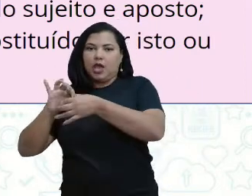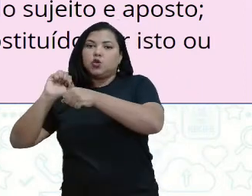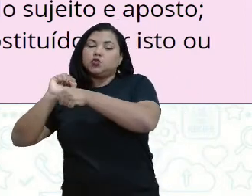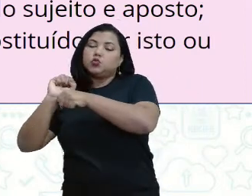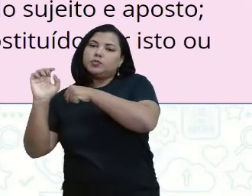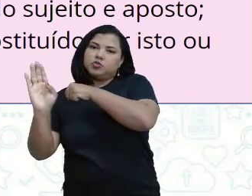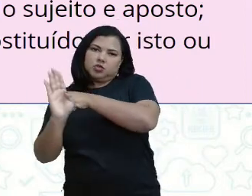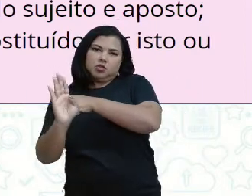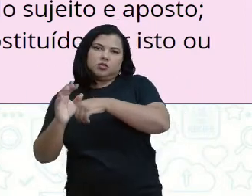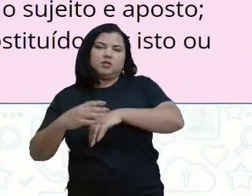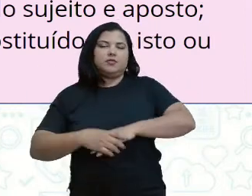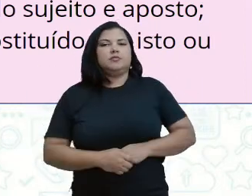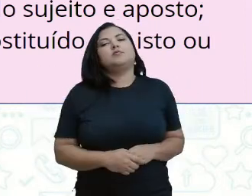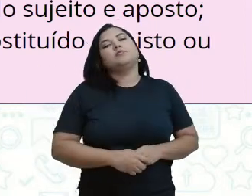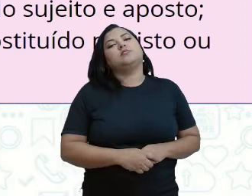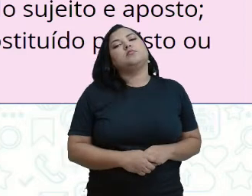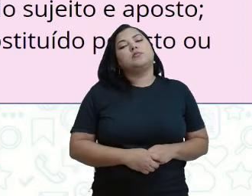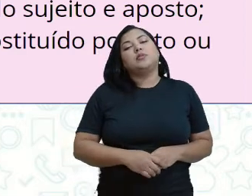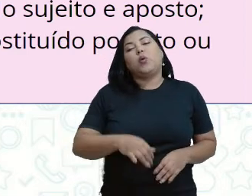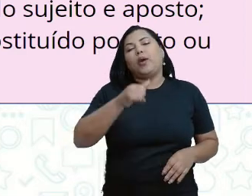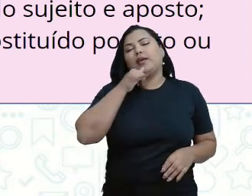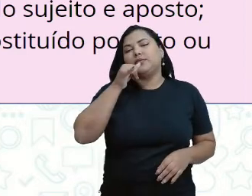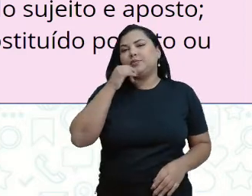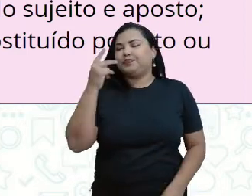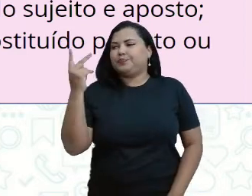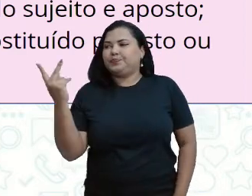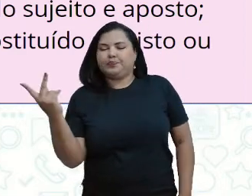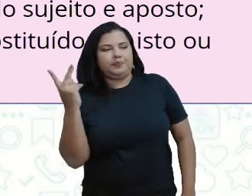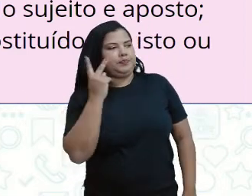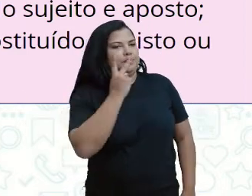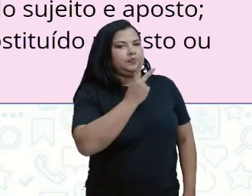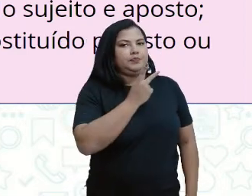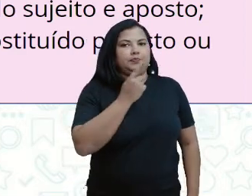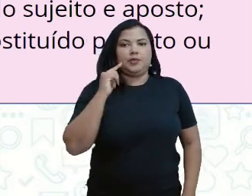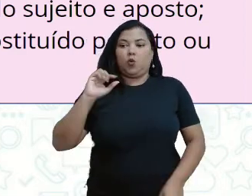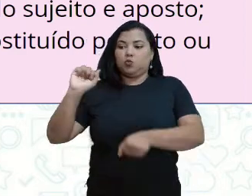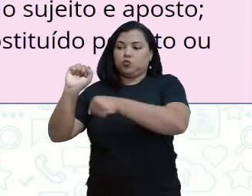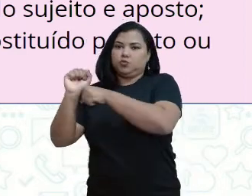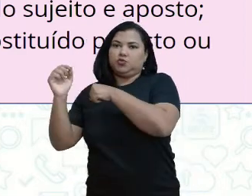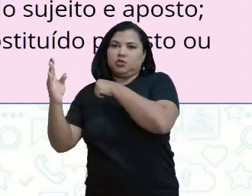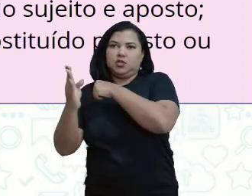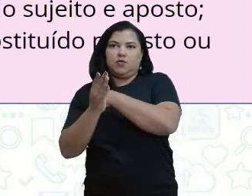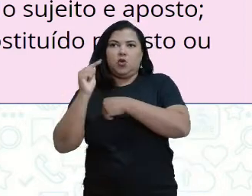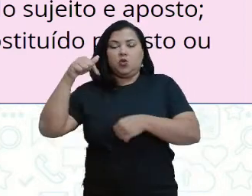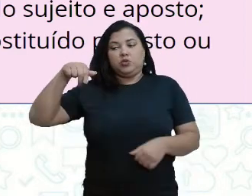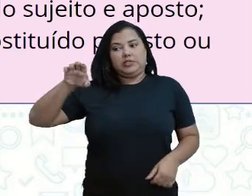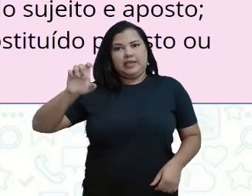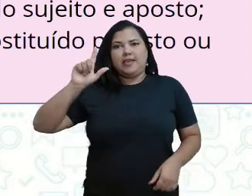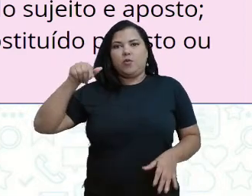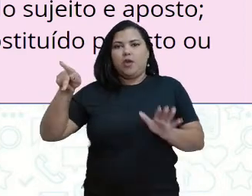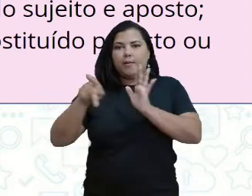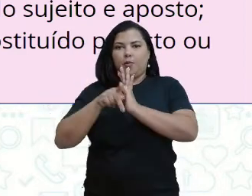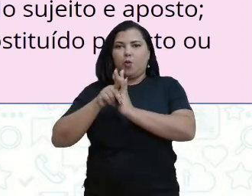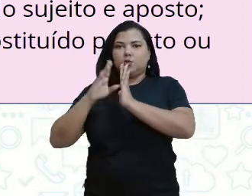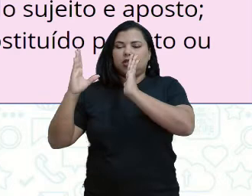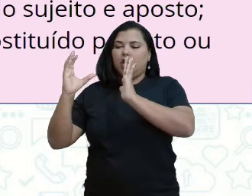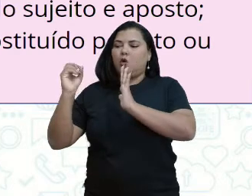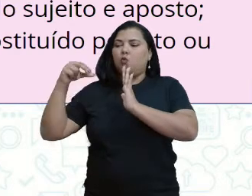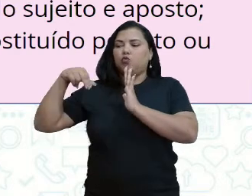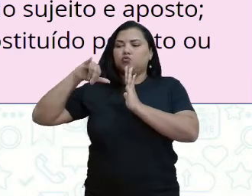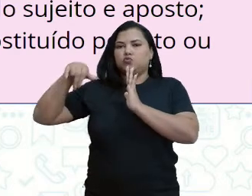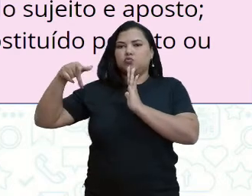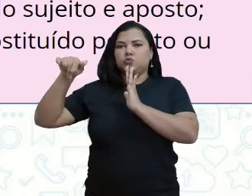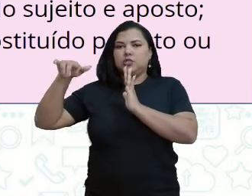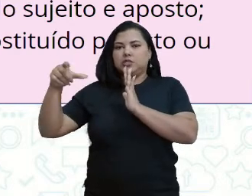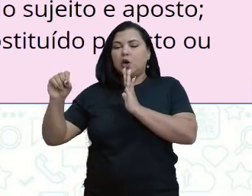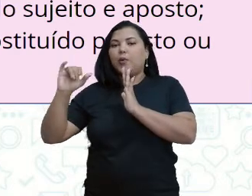de uma oração subordinada substantiva, eu sei que o que vai ser uma conjunção integrante. Se eu sei que